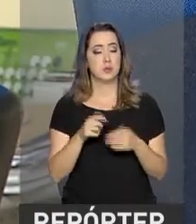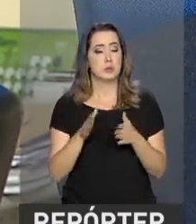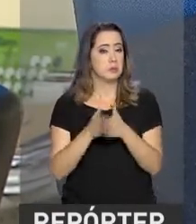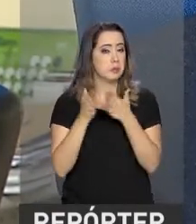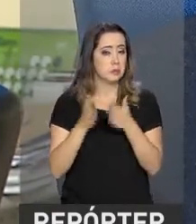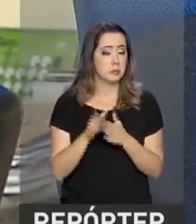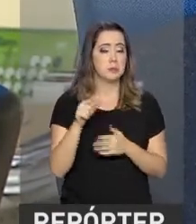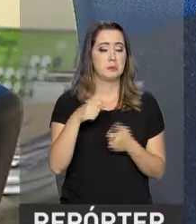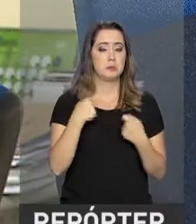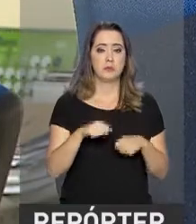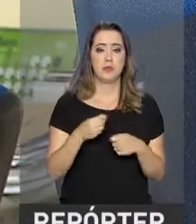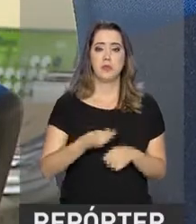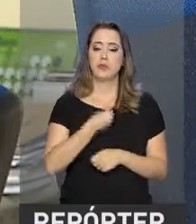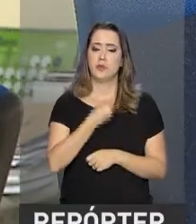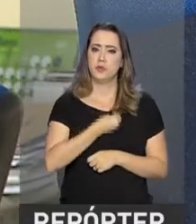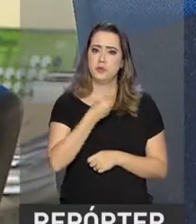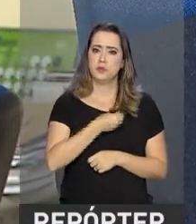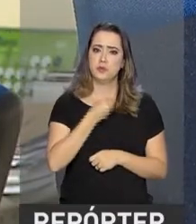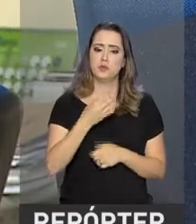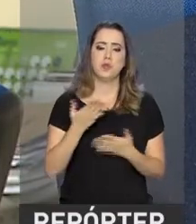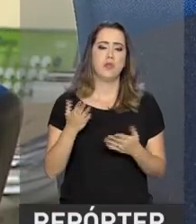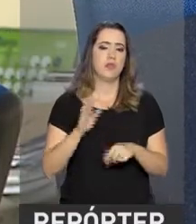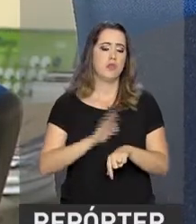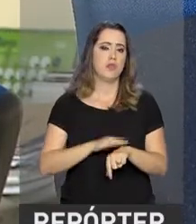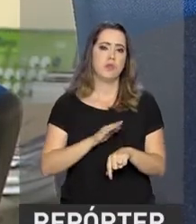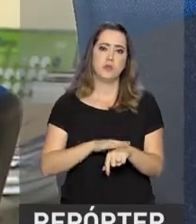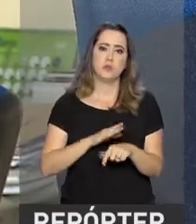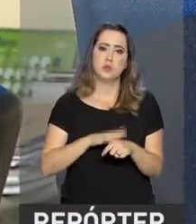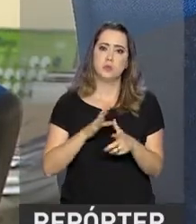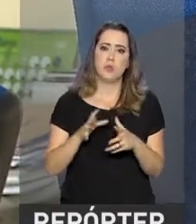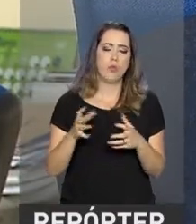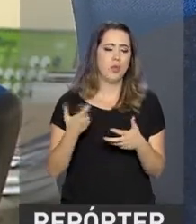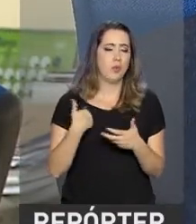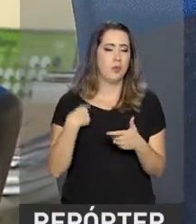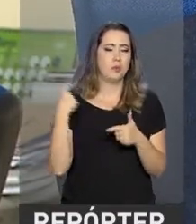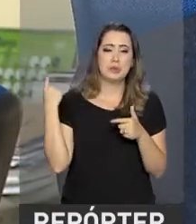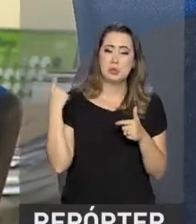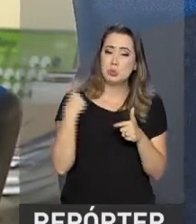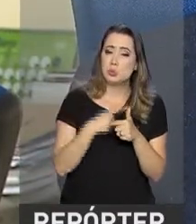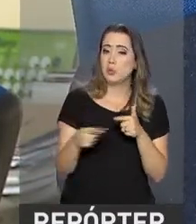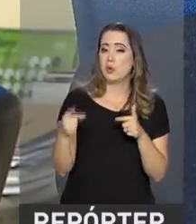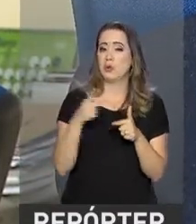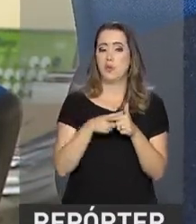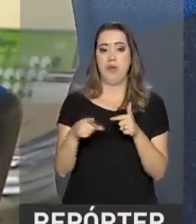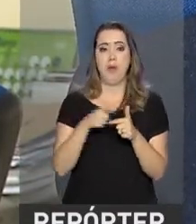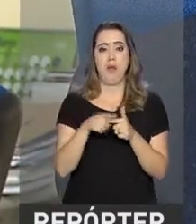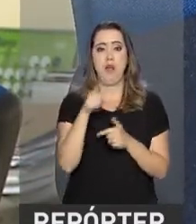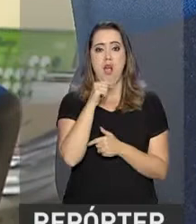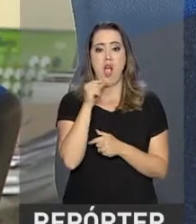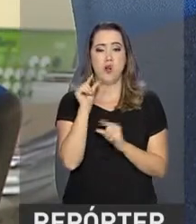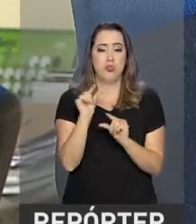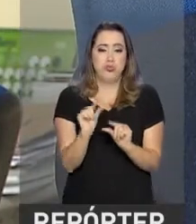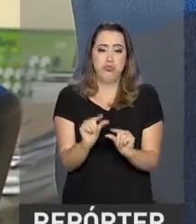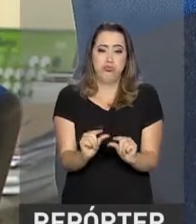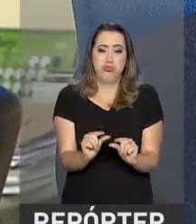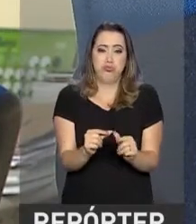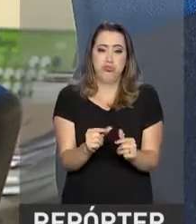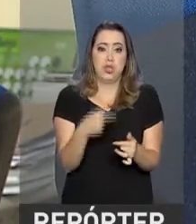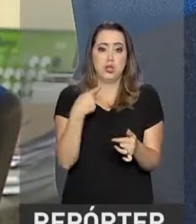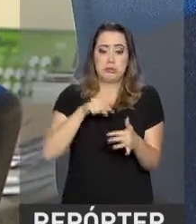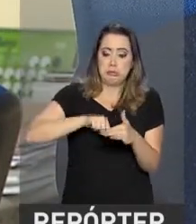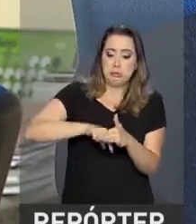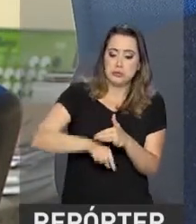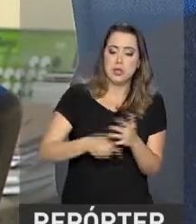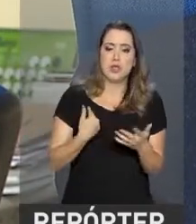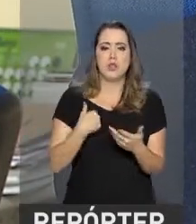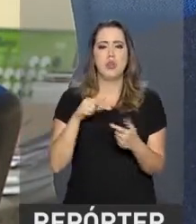que vive uma situação de criticidade ideia que muito grande são baixos eles problema metros tem uma